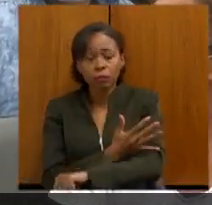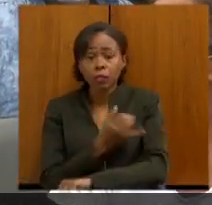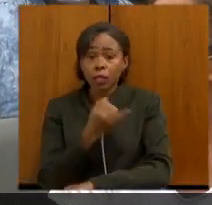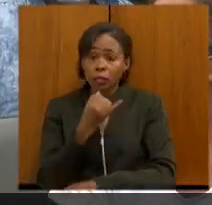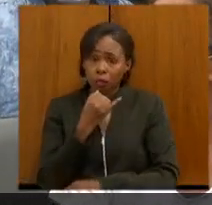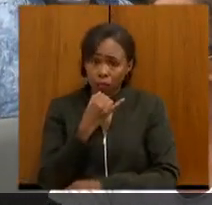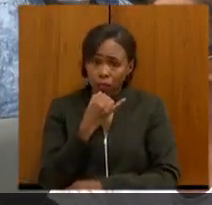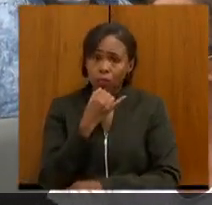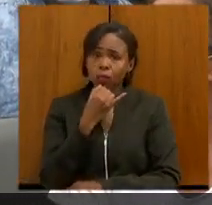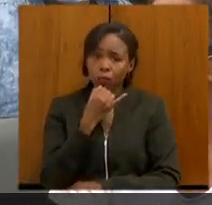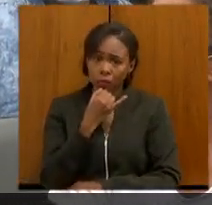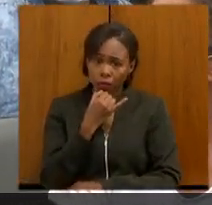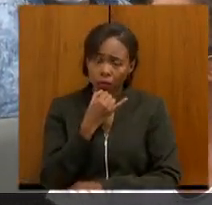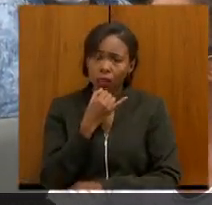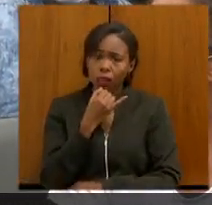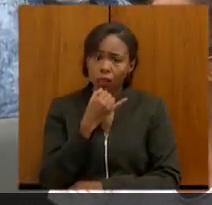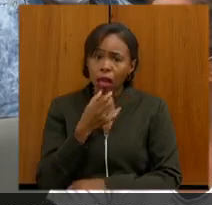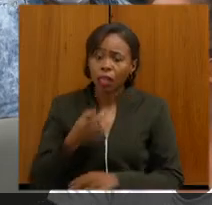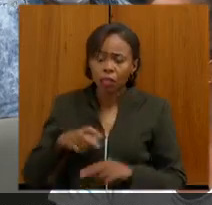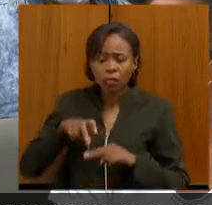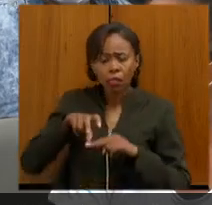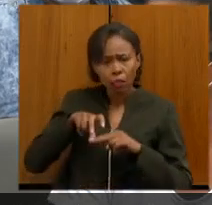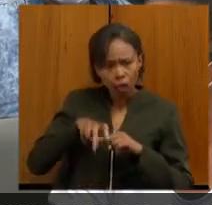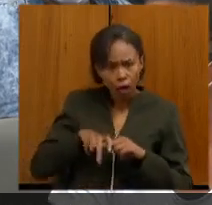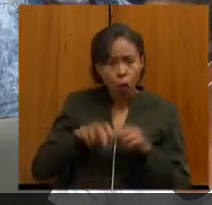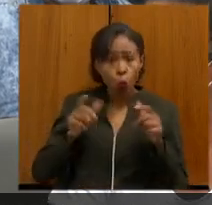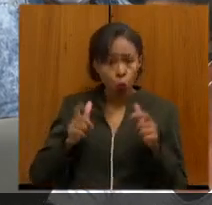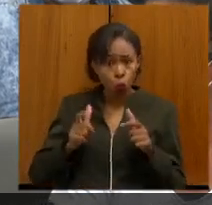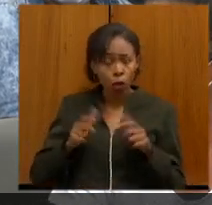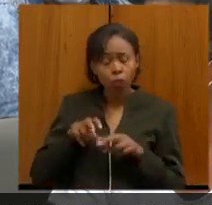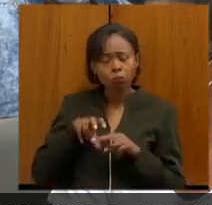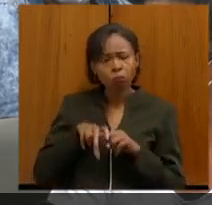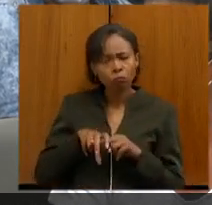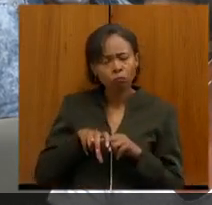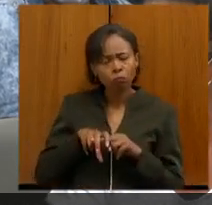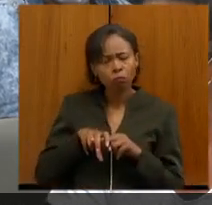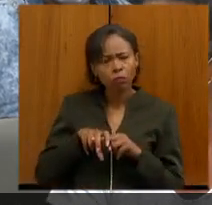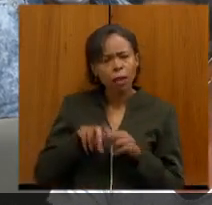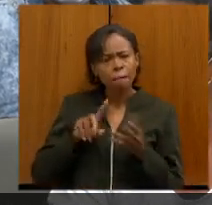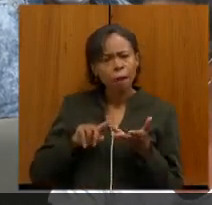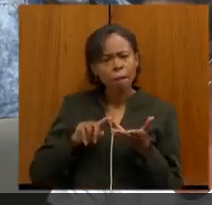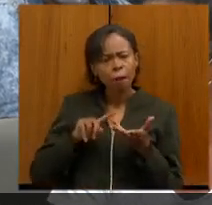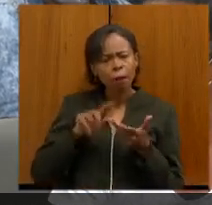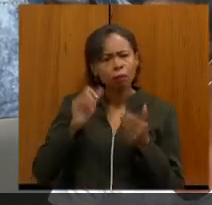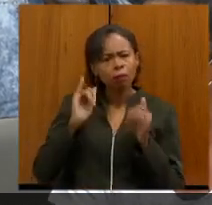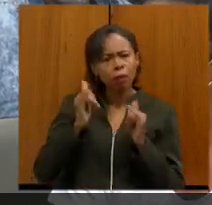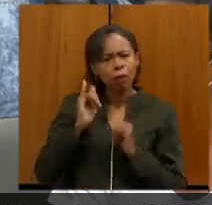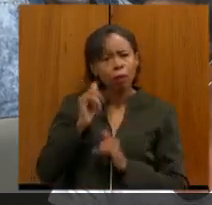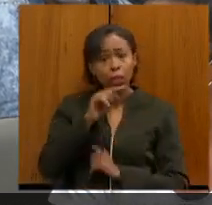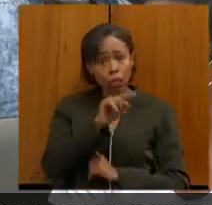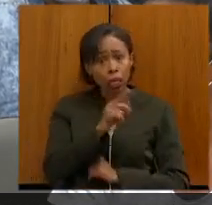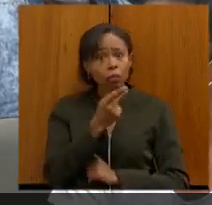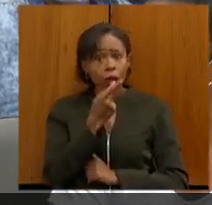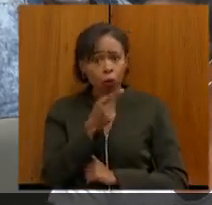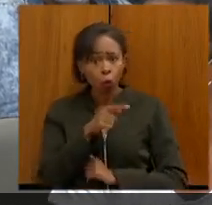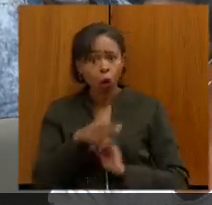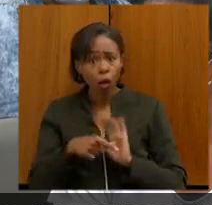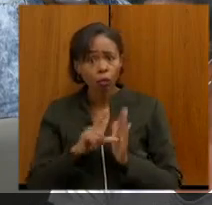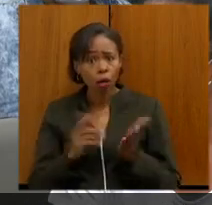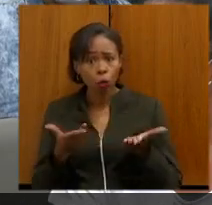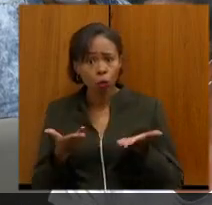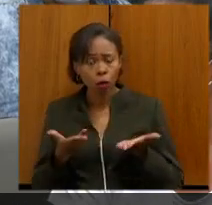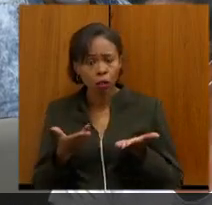a gente sentar no lugar e falar relatar tudo que ele relatou e no olhar